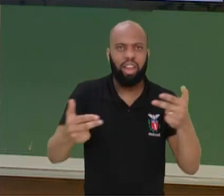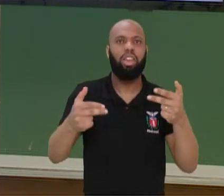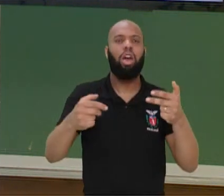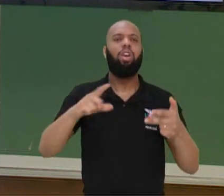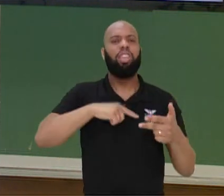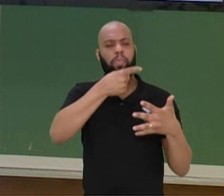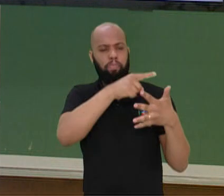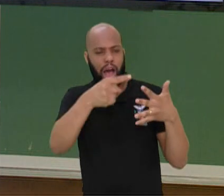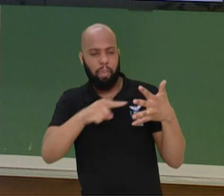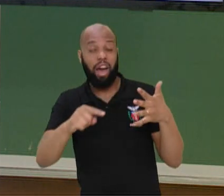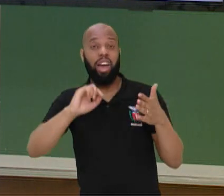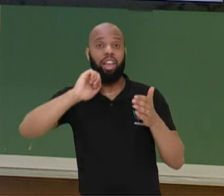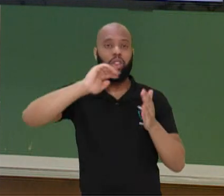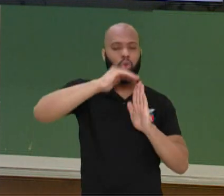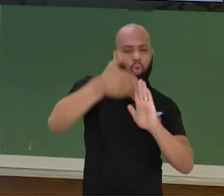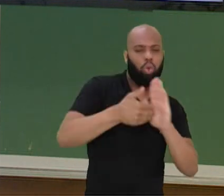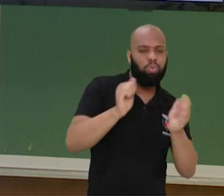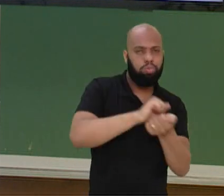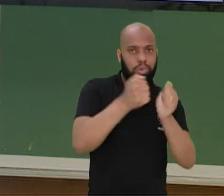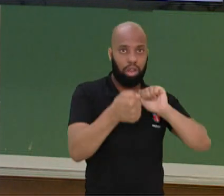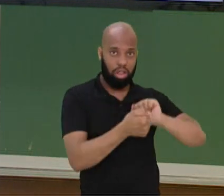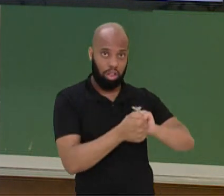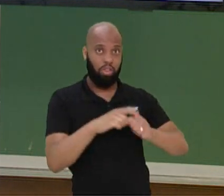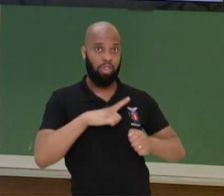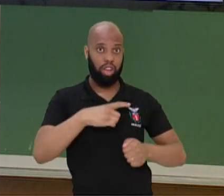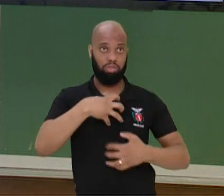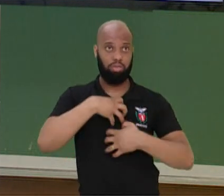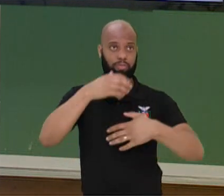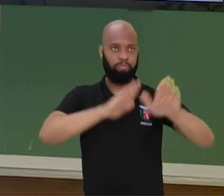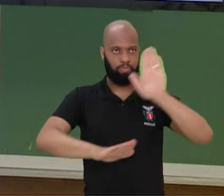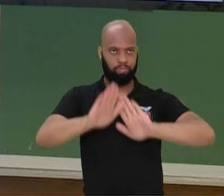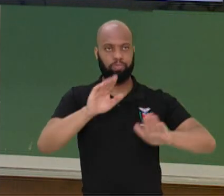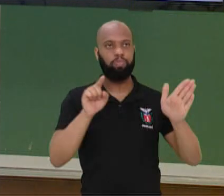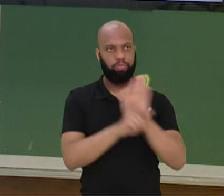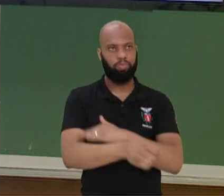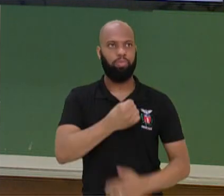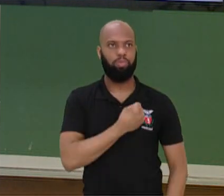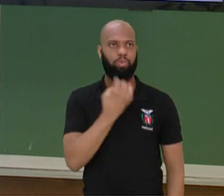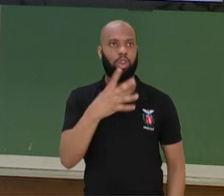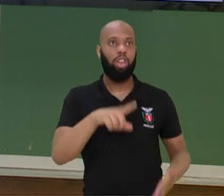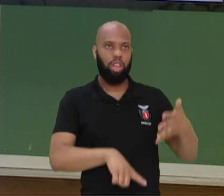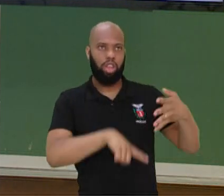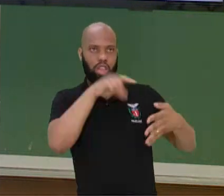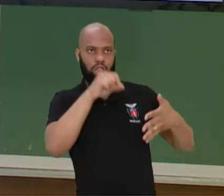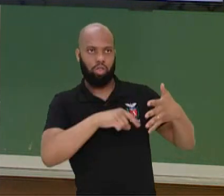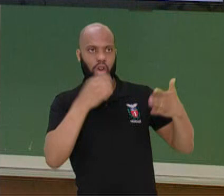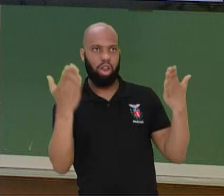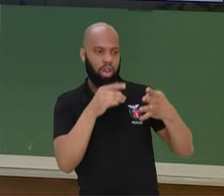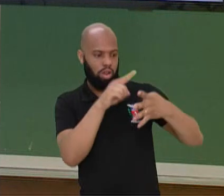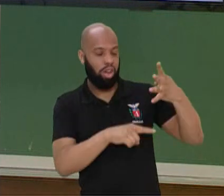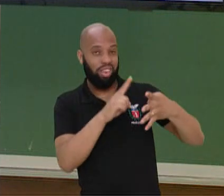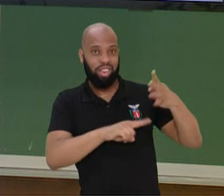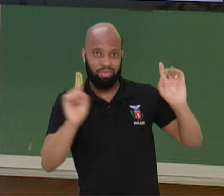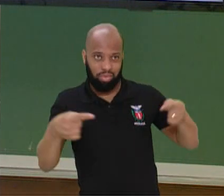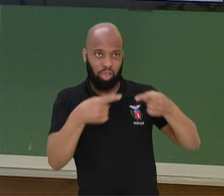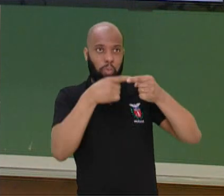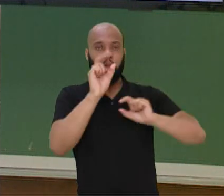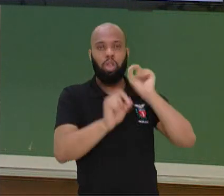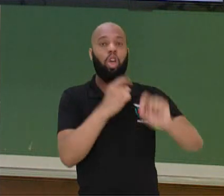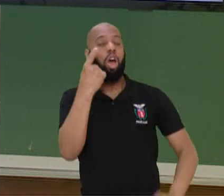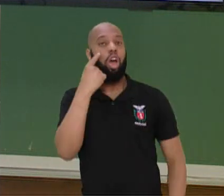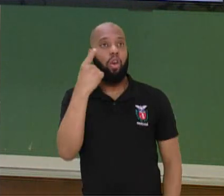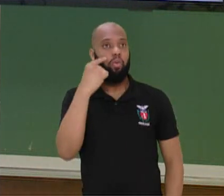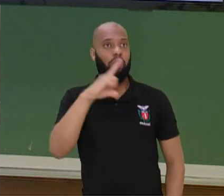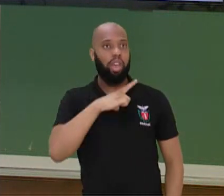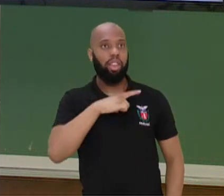aspectos. Então, toda adaptação deve ser evitada, deve ser feita com cautela. Quiz 4. Assinale a alternativa mais coerente, levando em